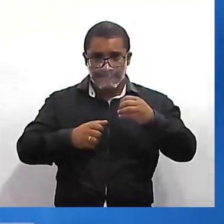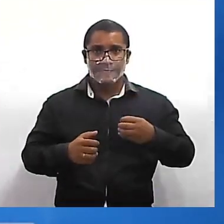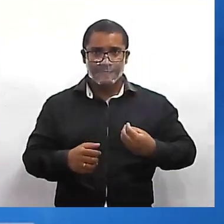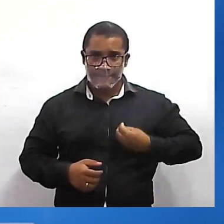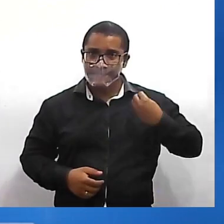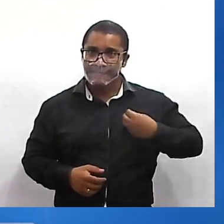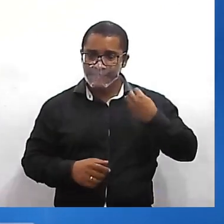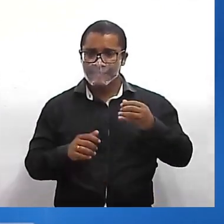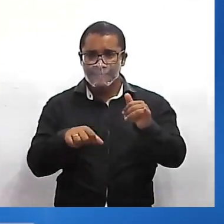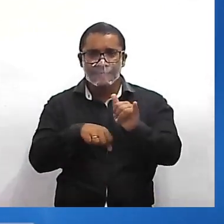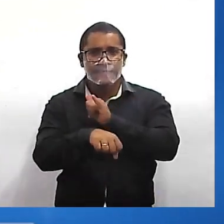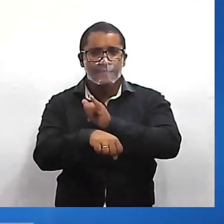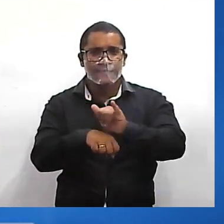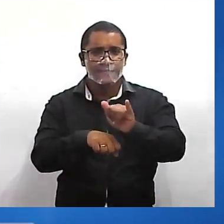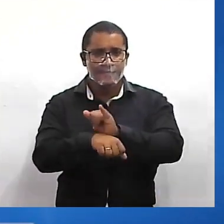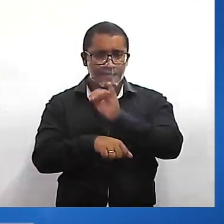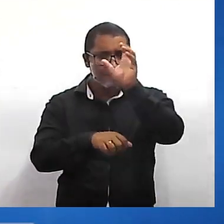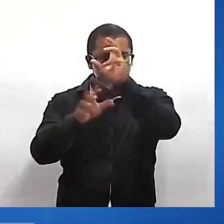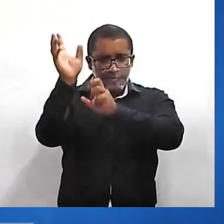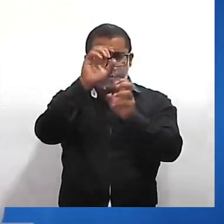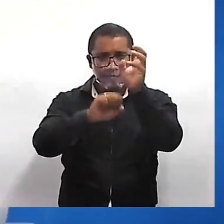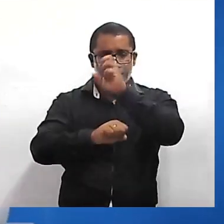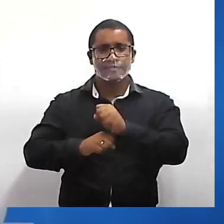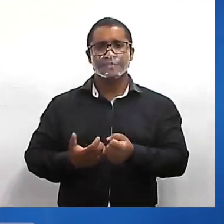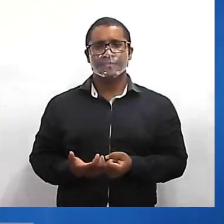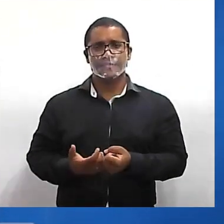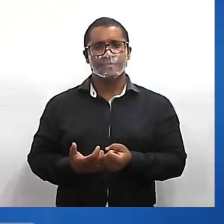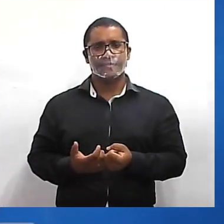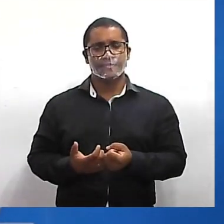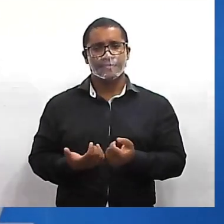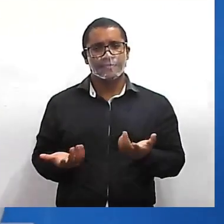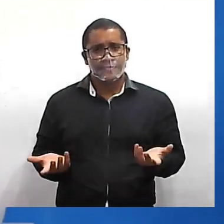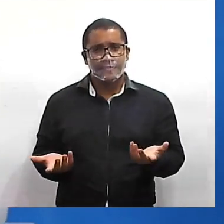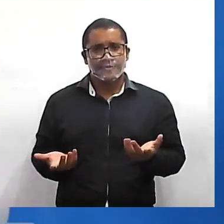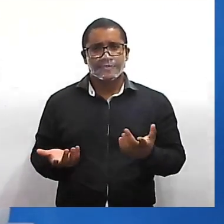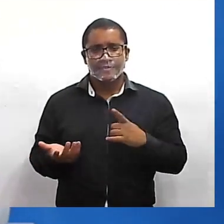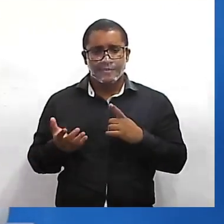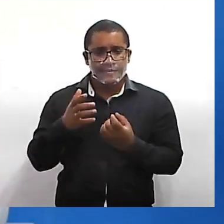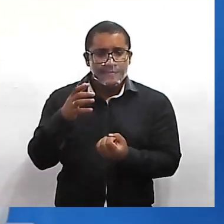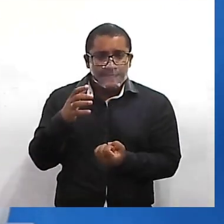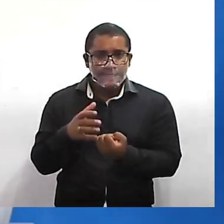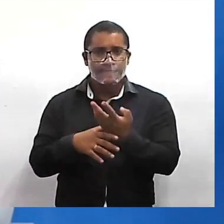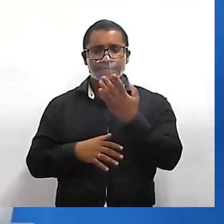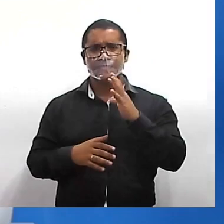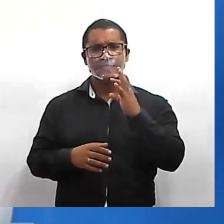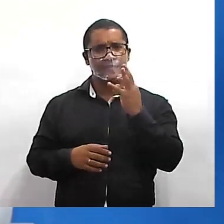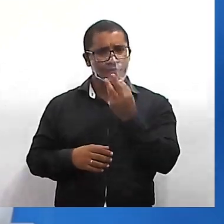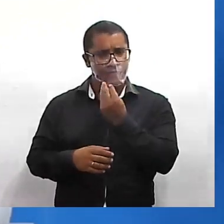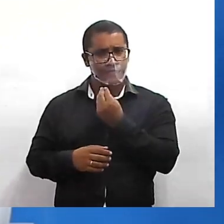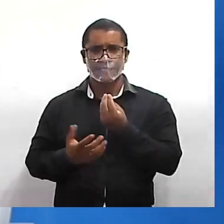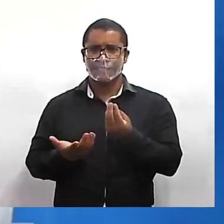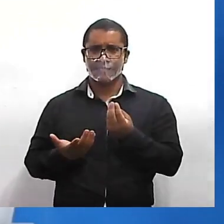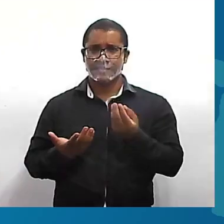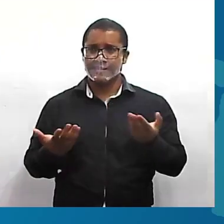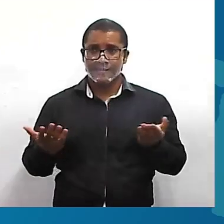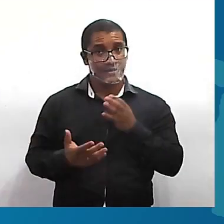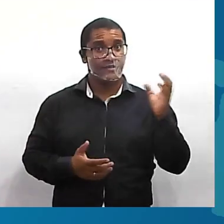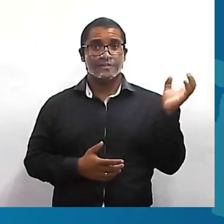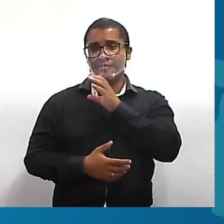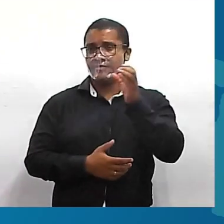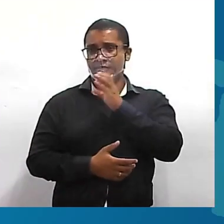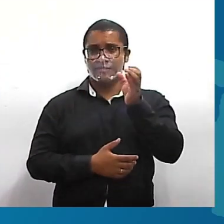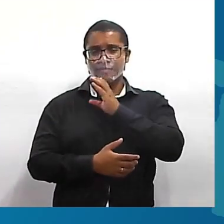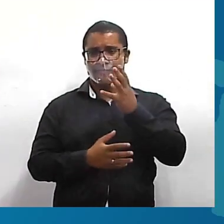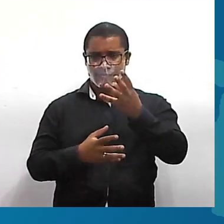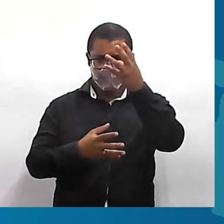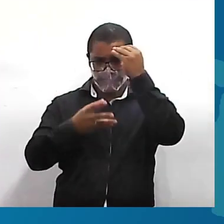e estratégias de aprendizagem. A geração de conhecimento nunca esteve tão acelerada